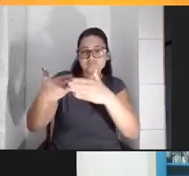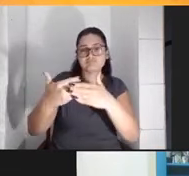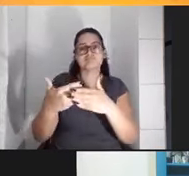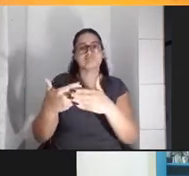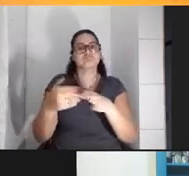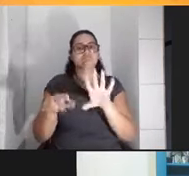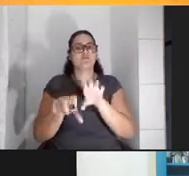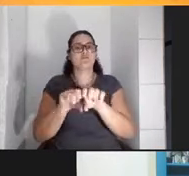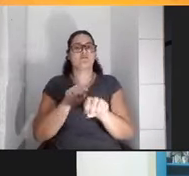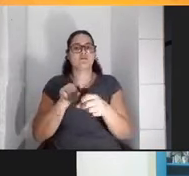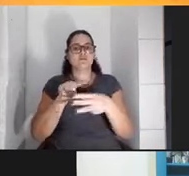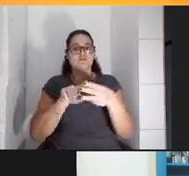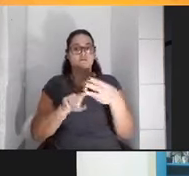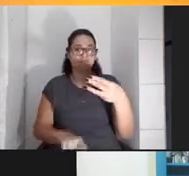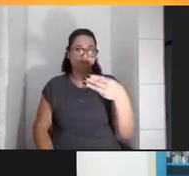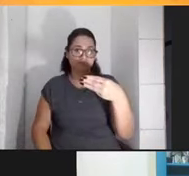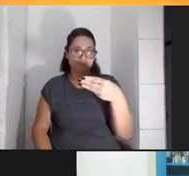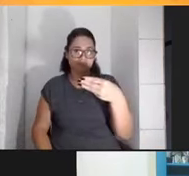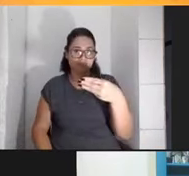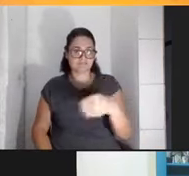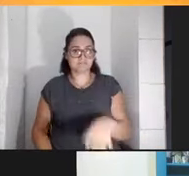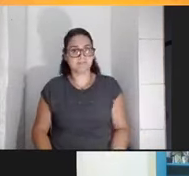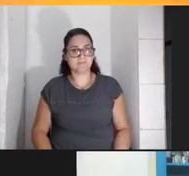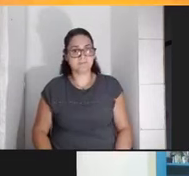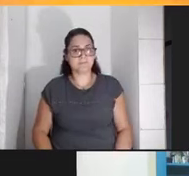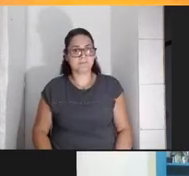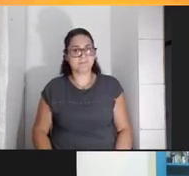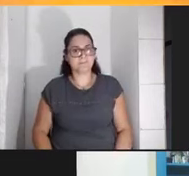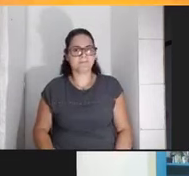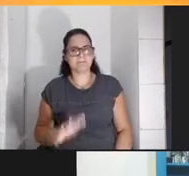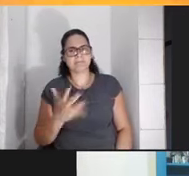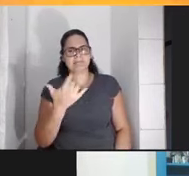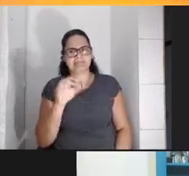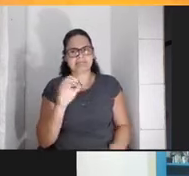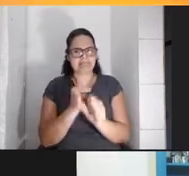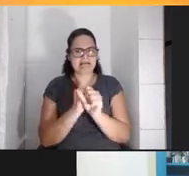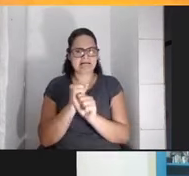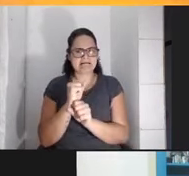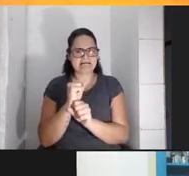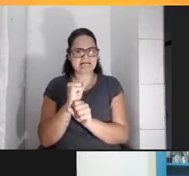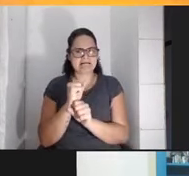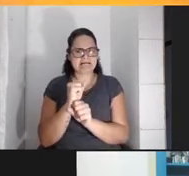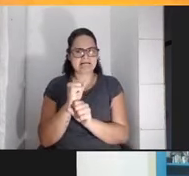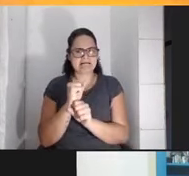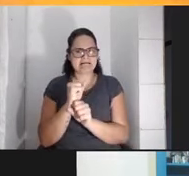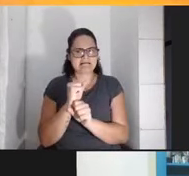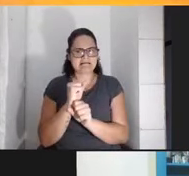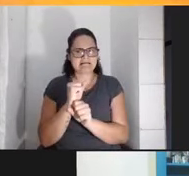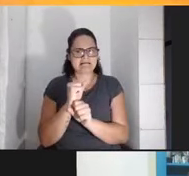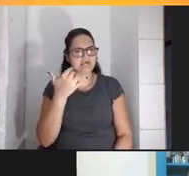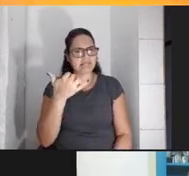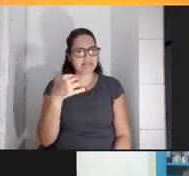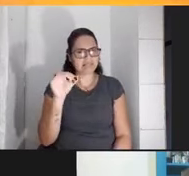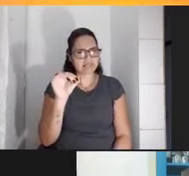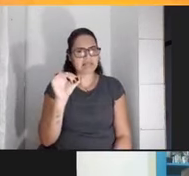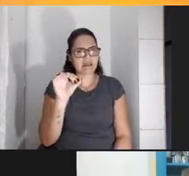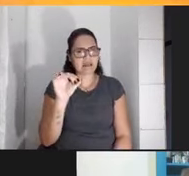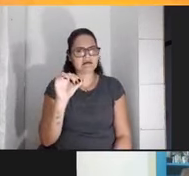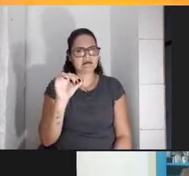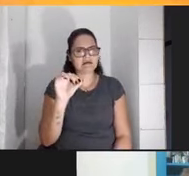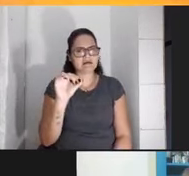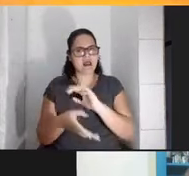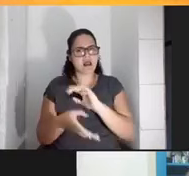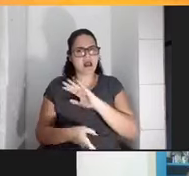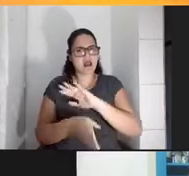nós estamos há 10 anos, né, 10 anos da aprovação, vamos fazer 11